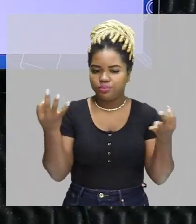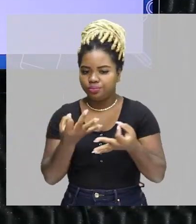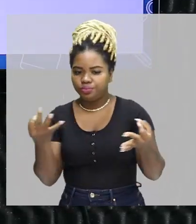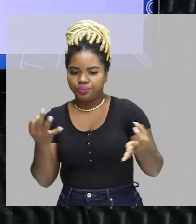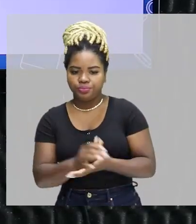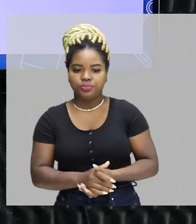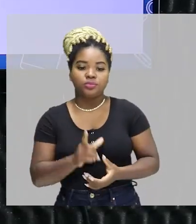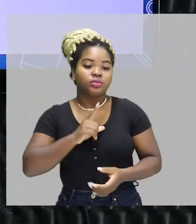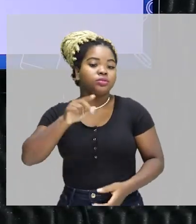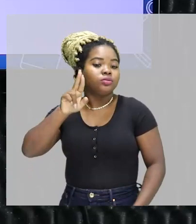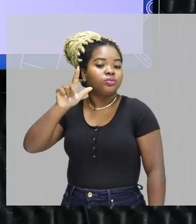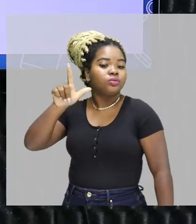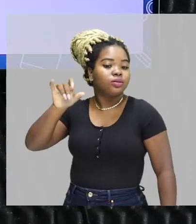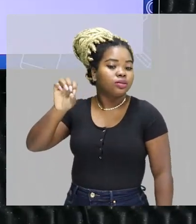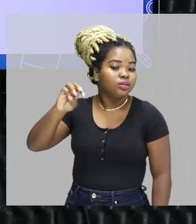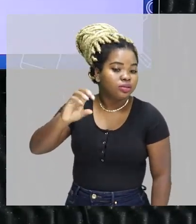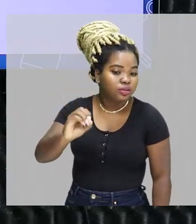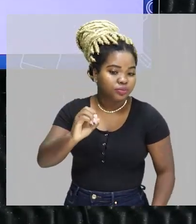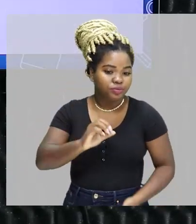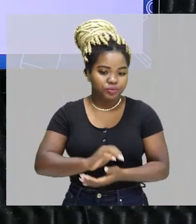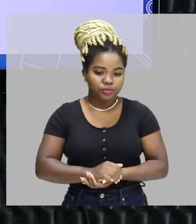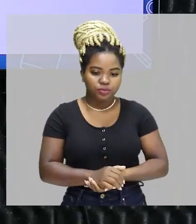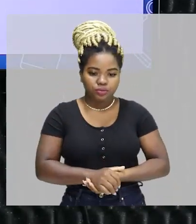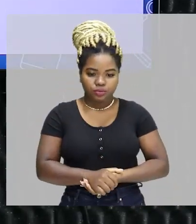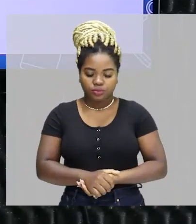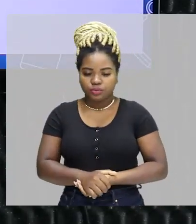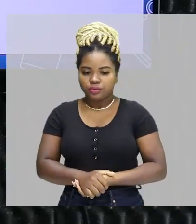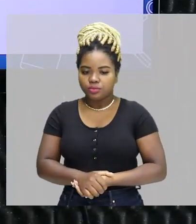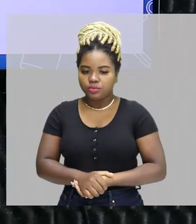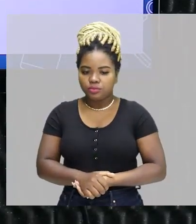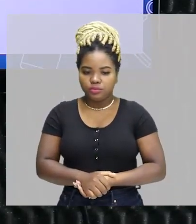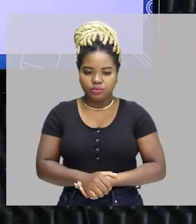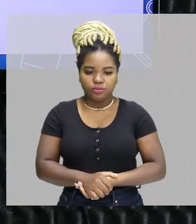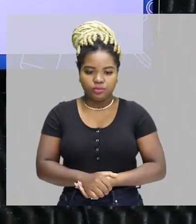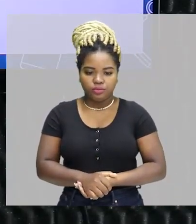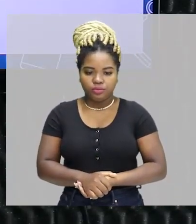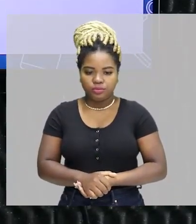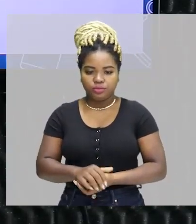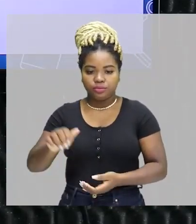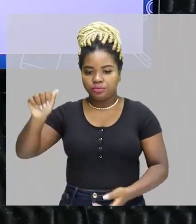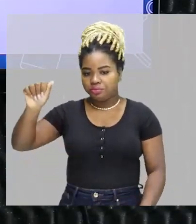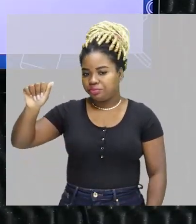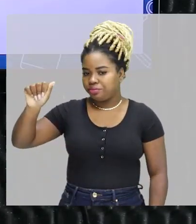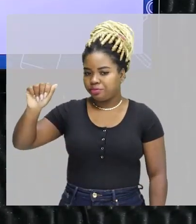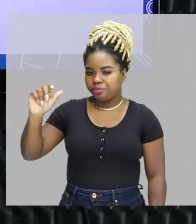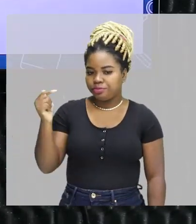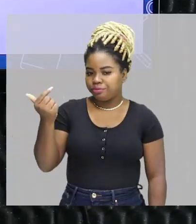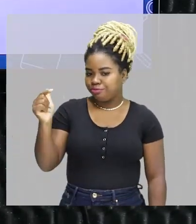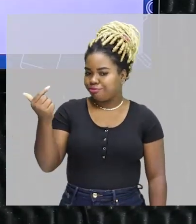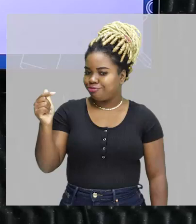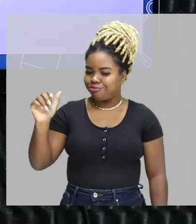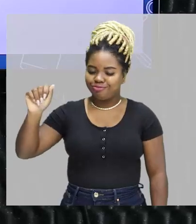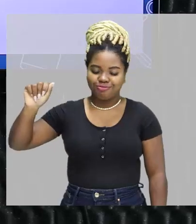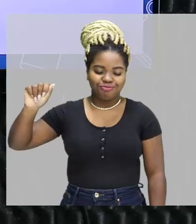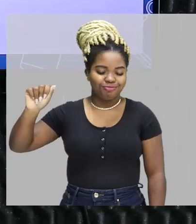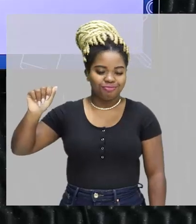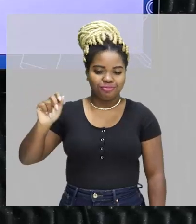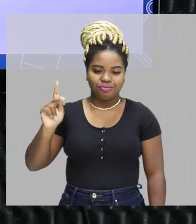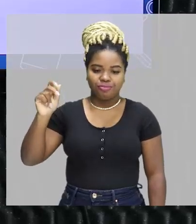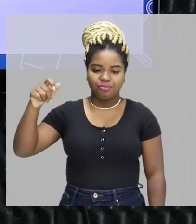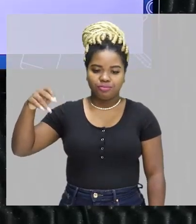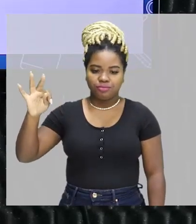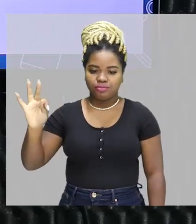temos um dualismo, correto? Veja só, Kant não tem dualismo, olha a letra A, saca